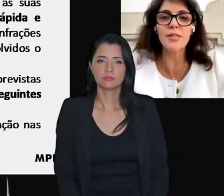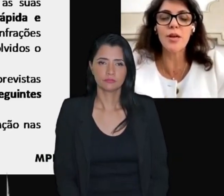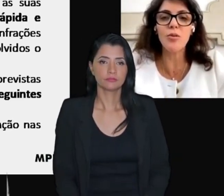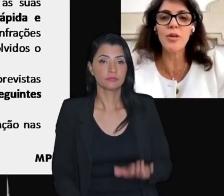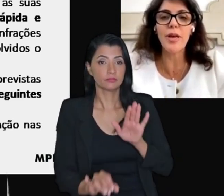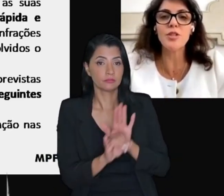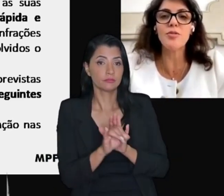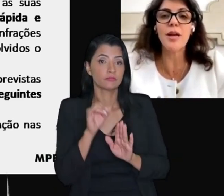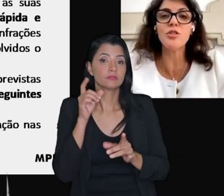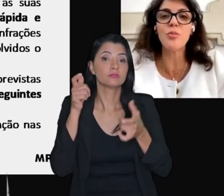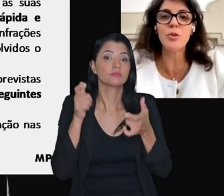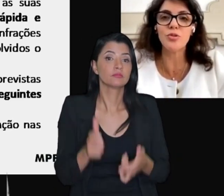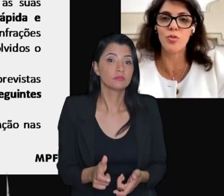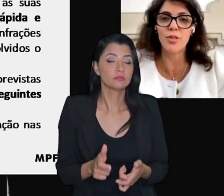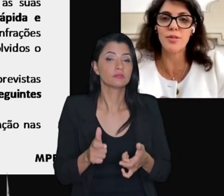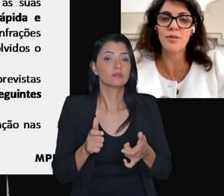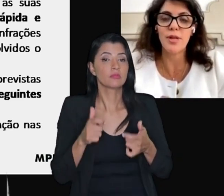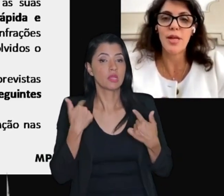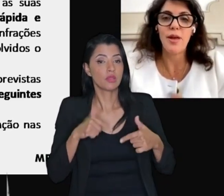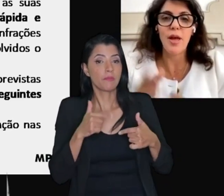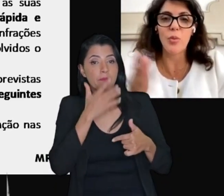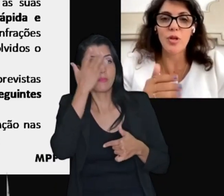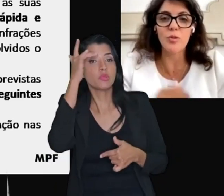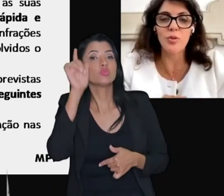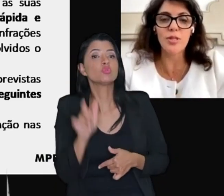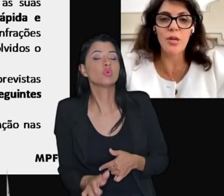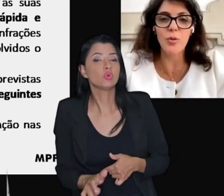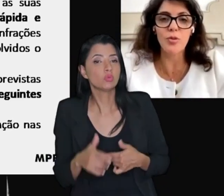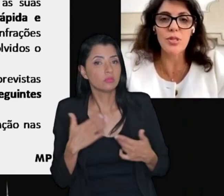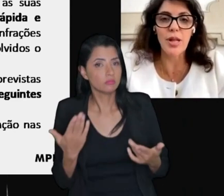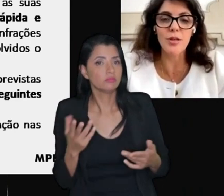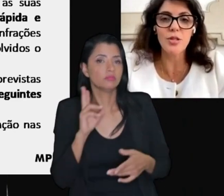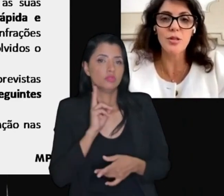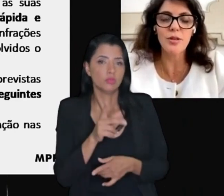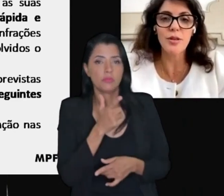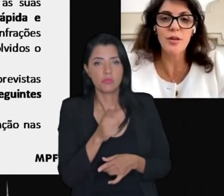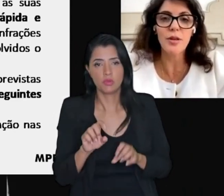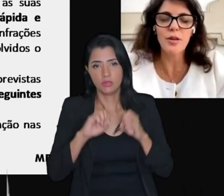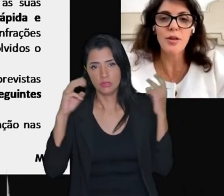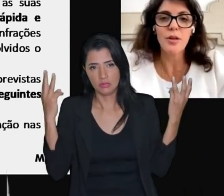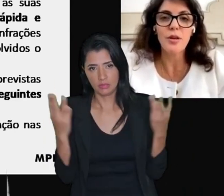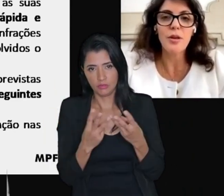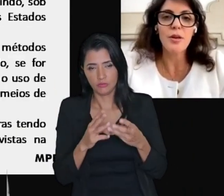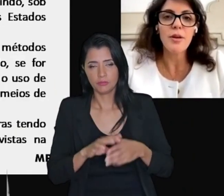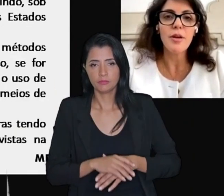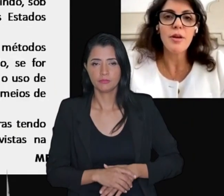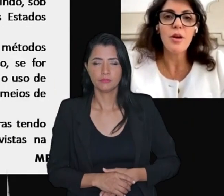identidade, localização e atividade de pessoas. Aí podemos prosseguir para outro slide.